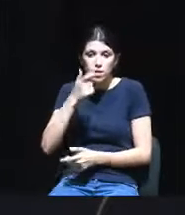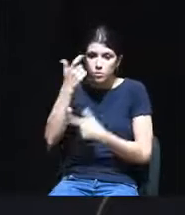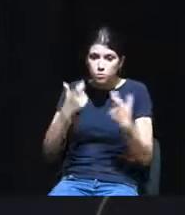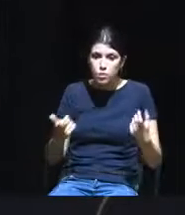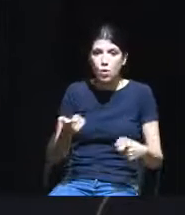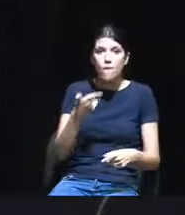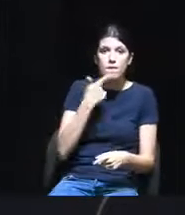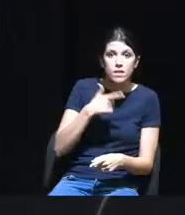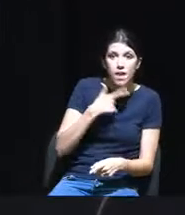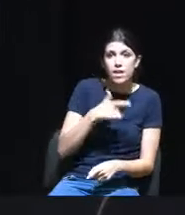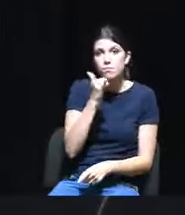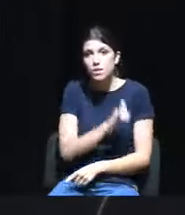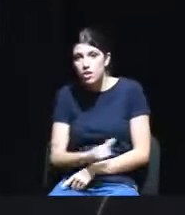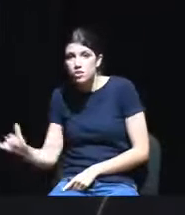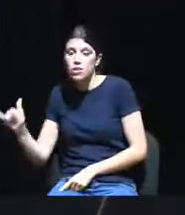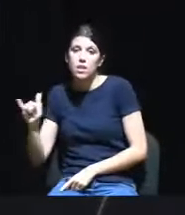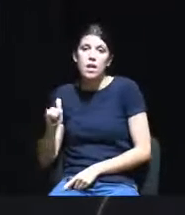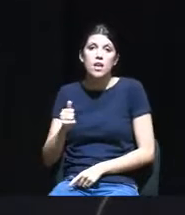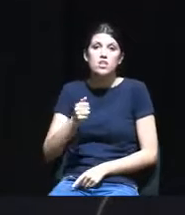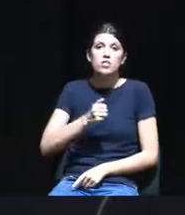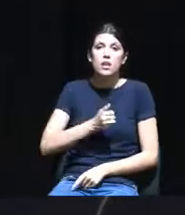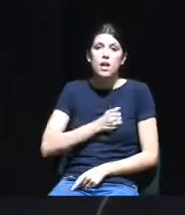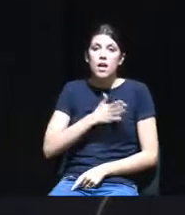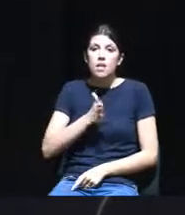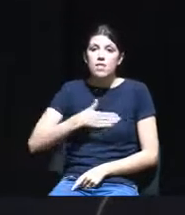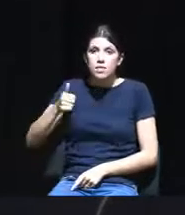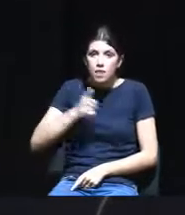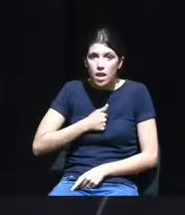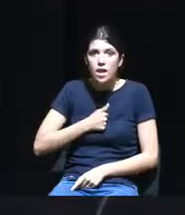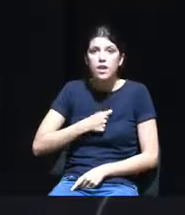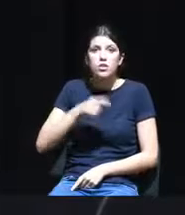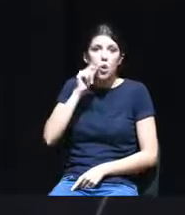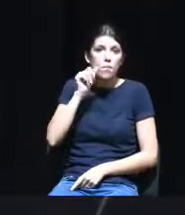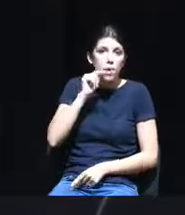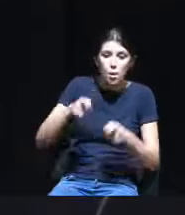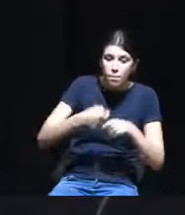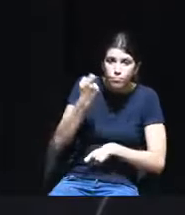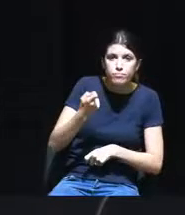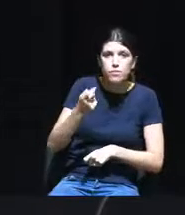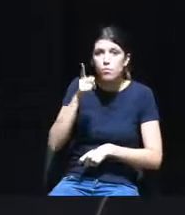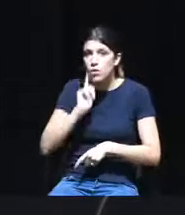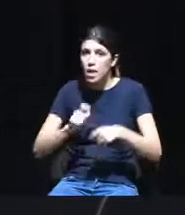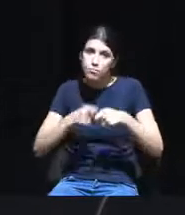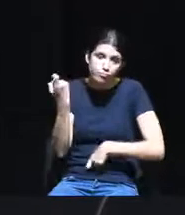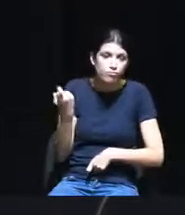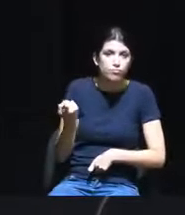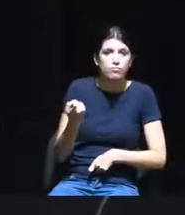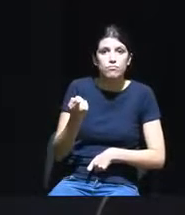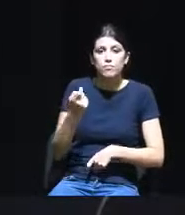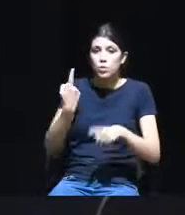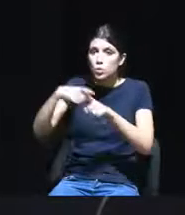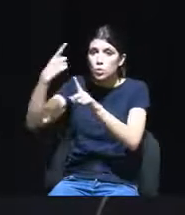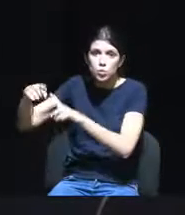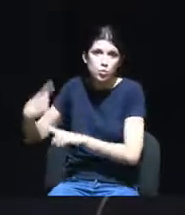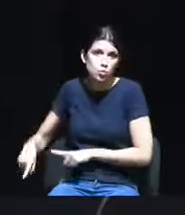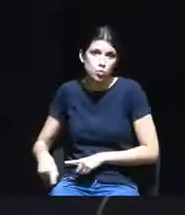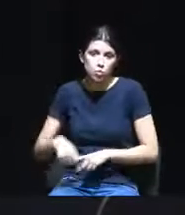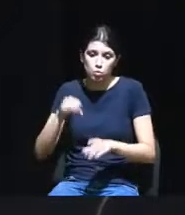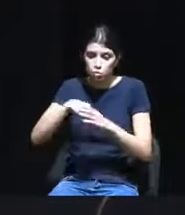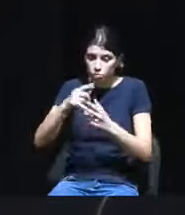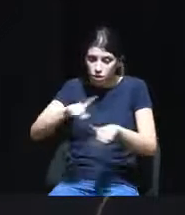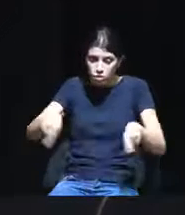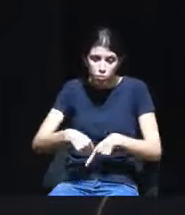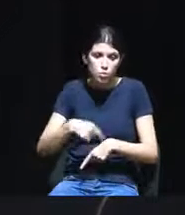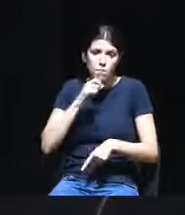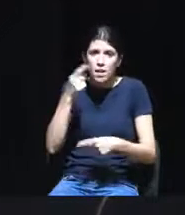pessoas lésbicas, gays, trans, intersexo, queer, não binárias, assexuais ou de quaisquer outras identidades no espaço público, seja